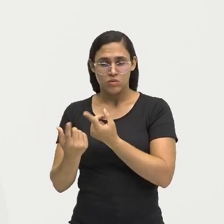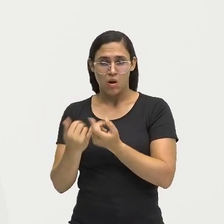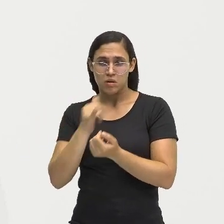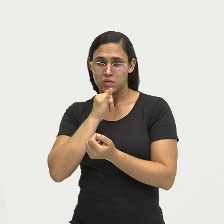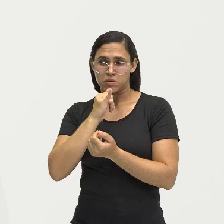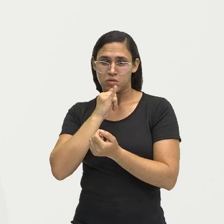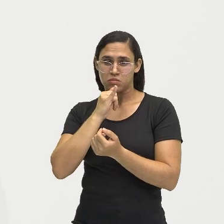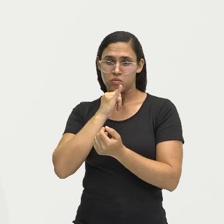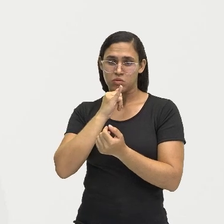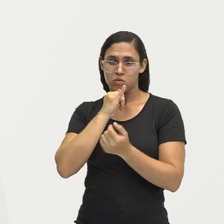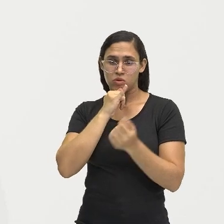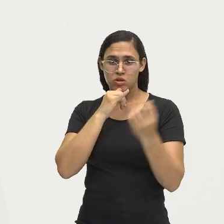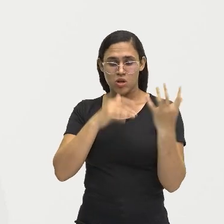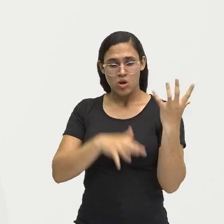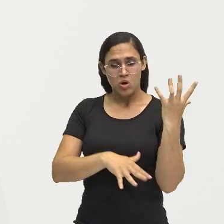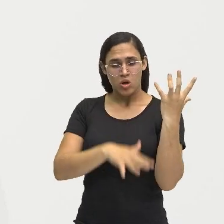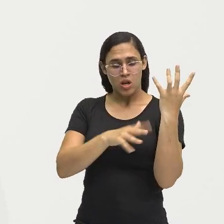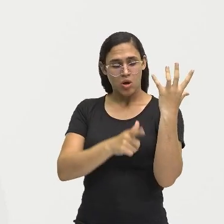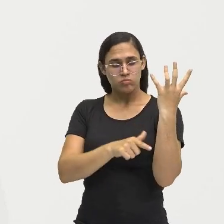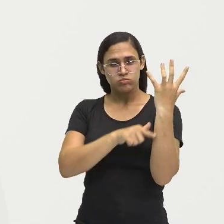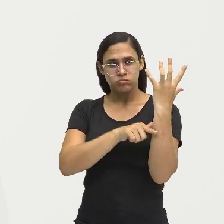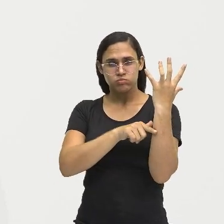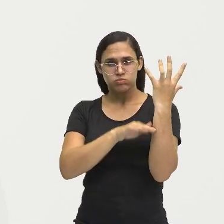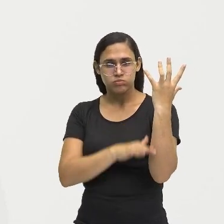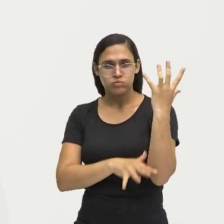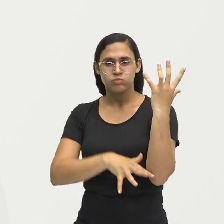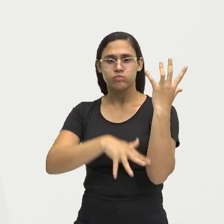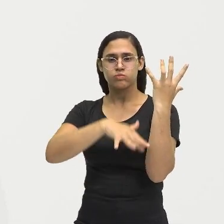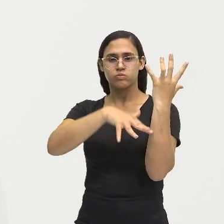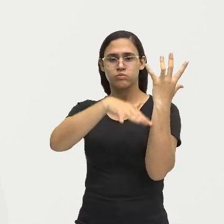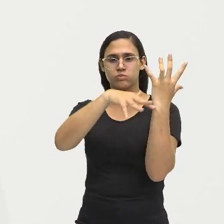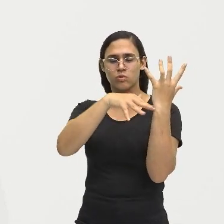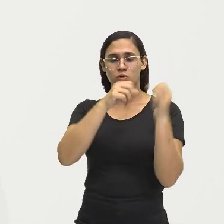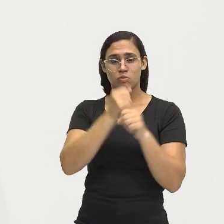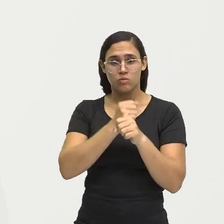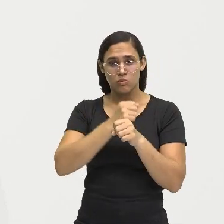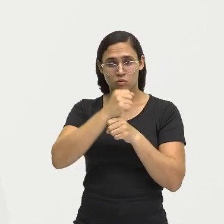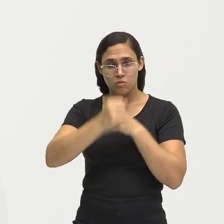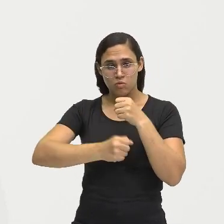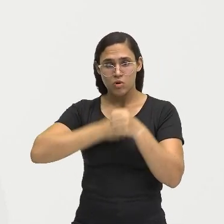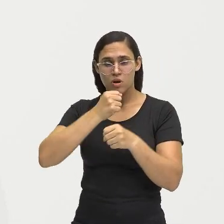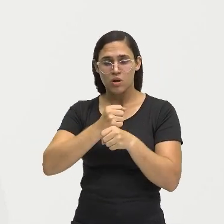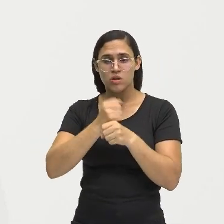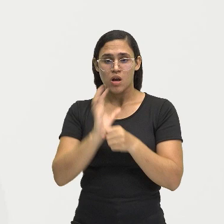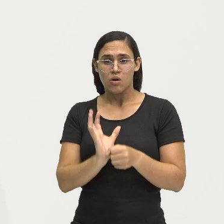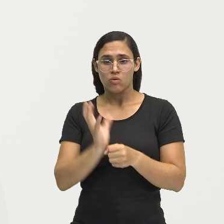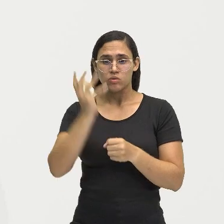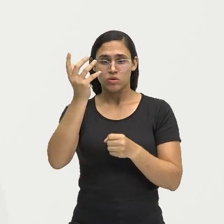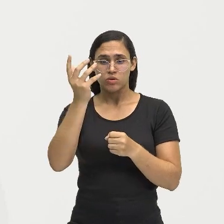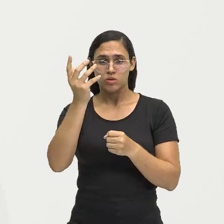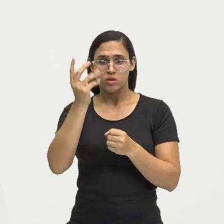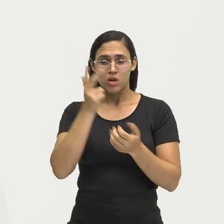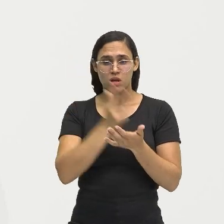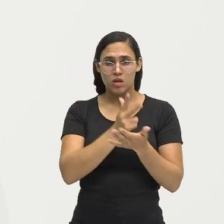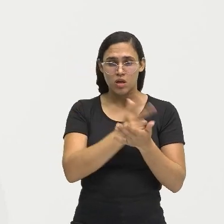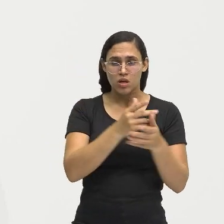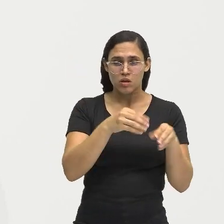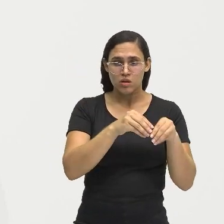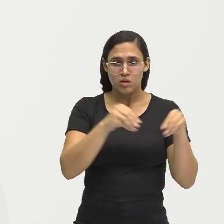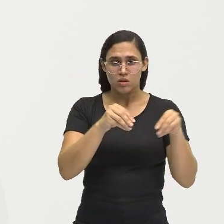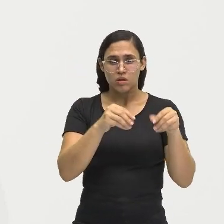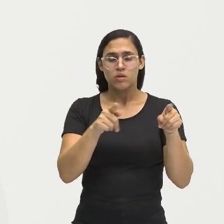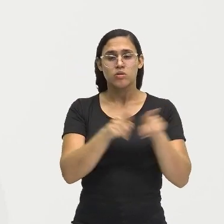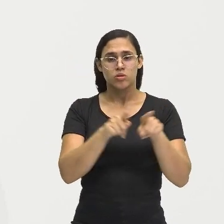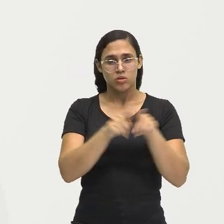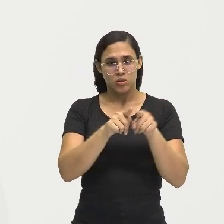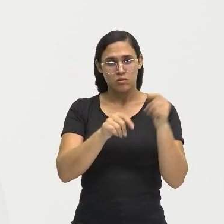rio ultrapassar a média, né, anual, pode acontecer de a terra firme ser ali